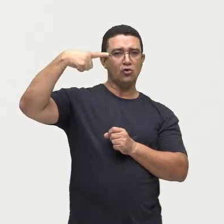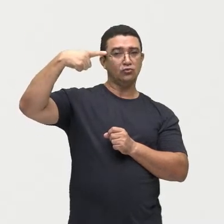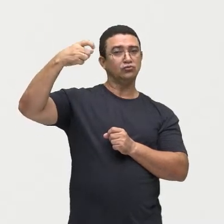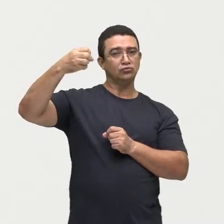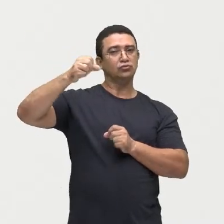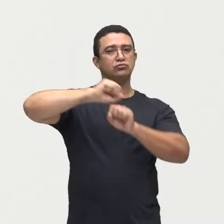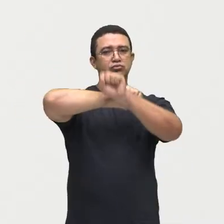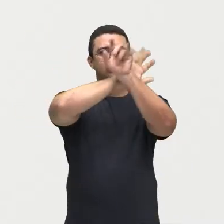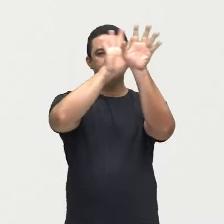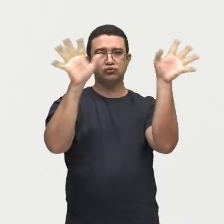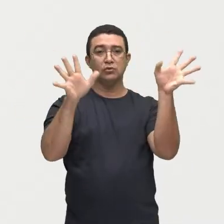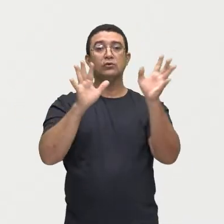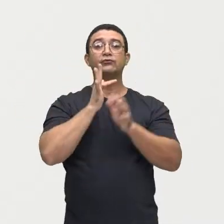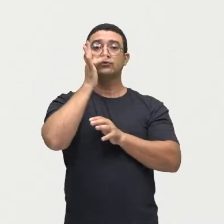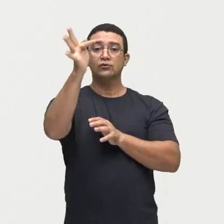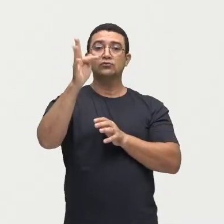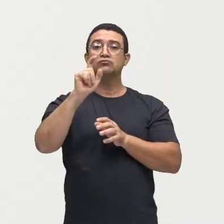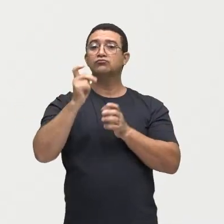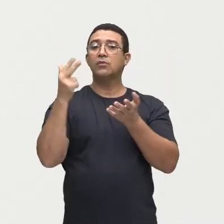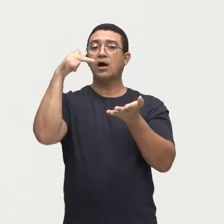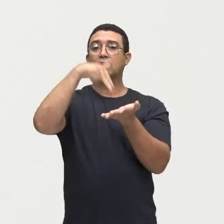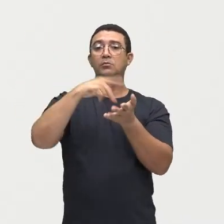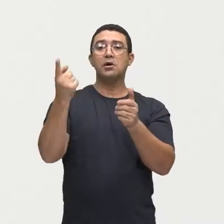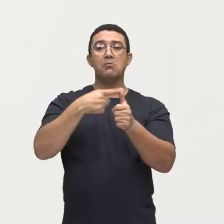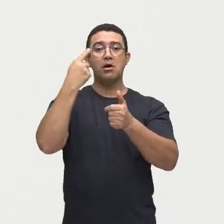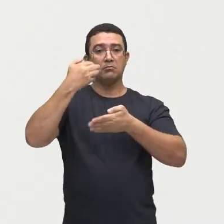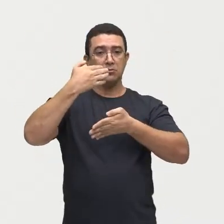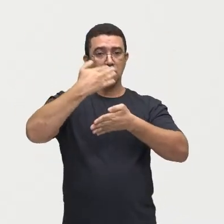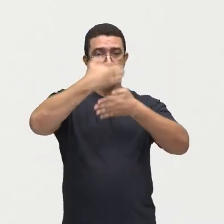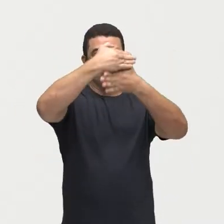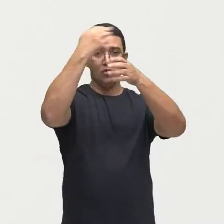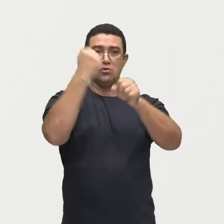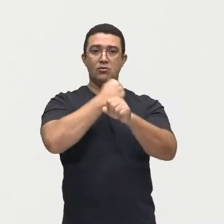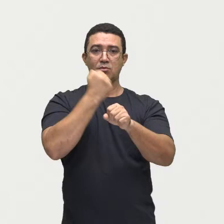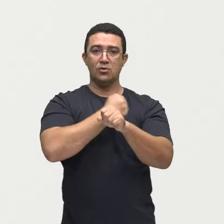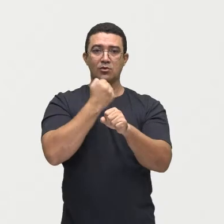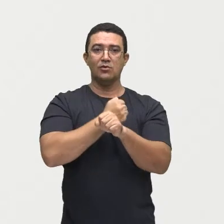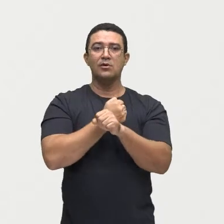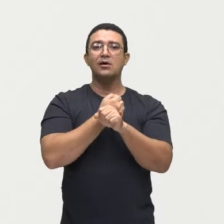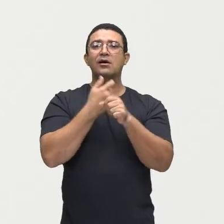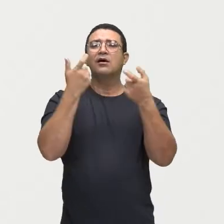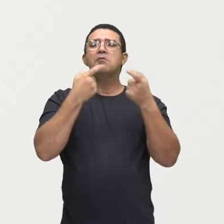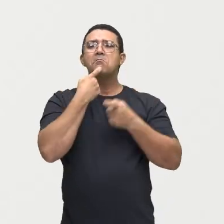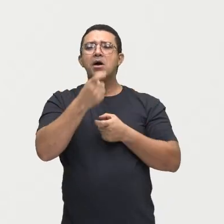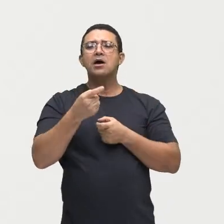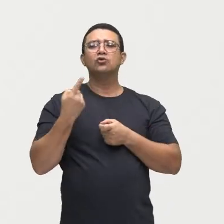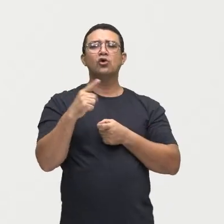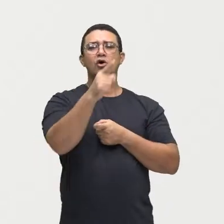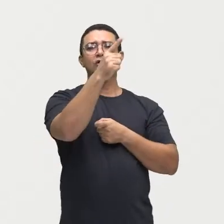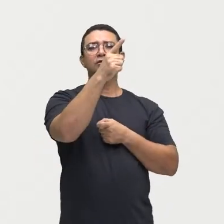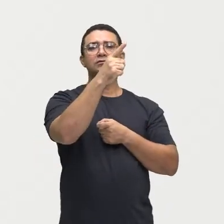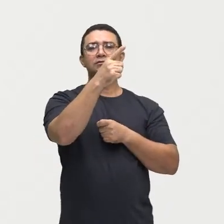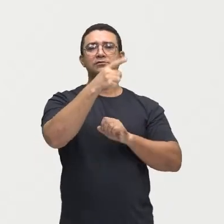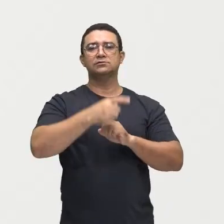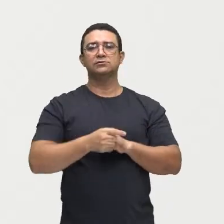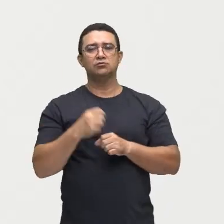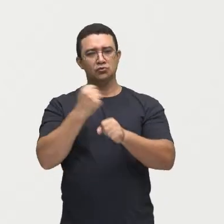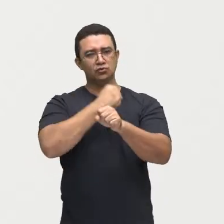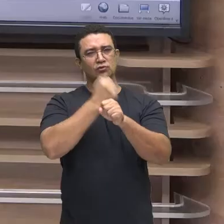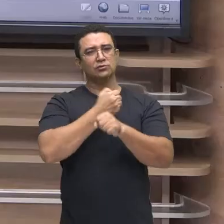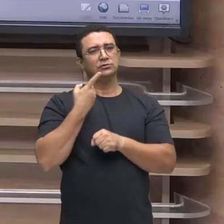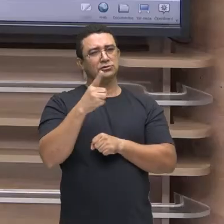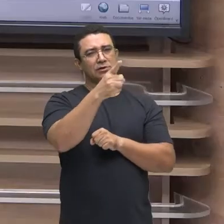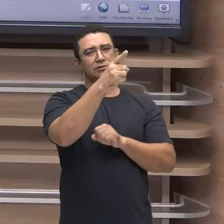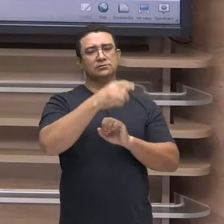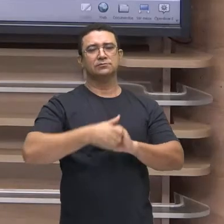que do perto fez longe, ergueu distância. Então, esse texto, ele está, né, no início, quando eu